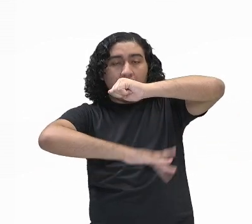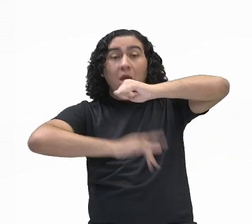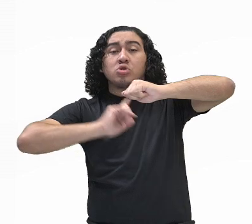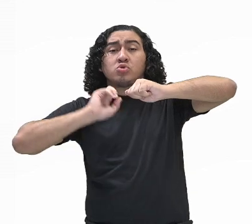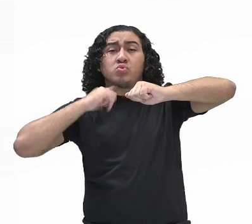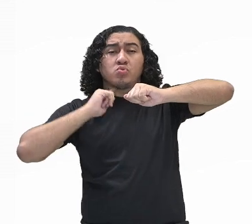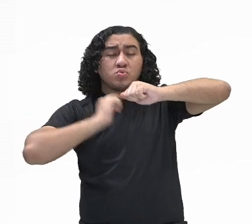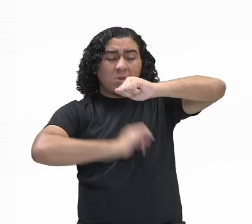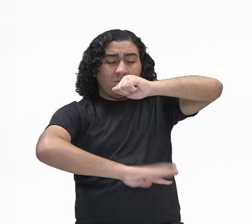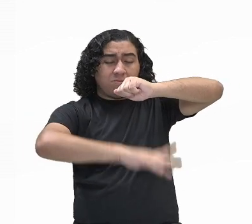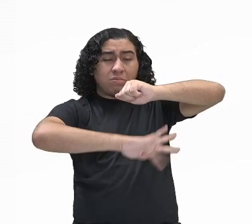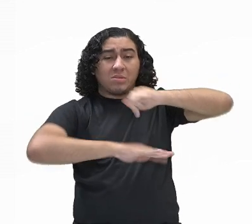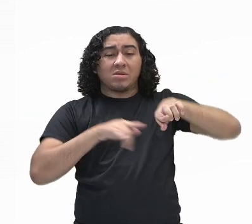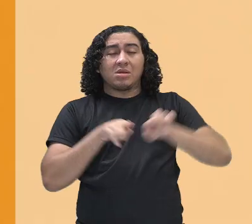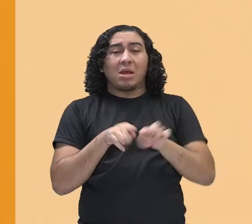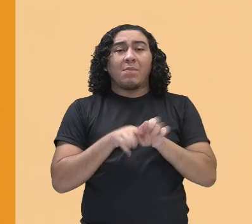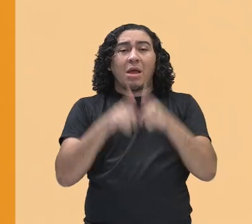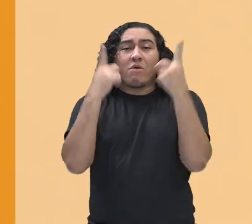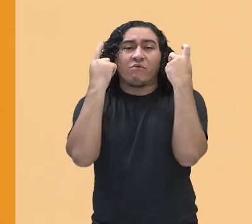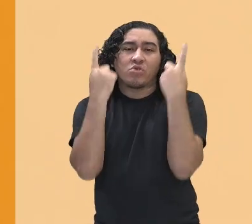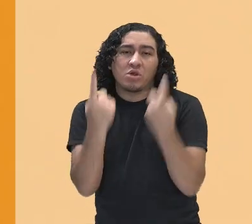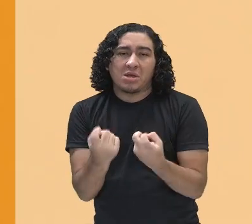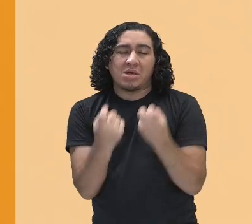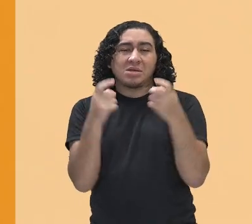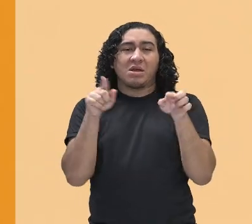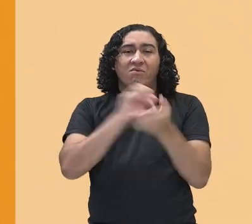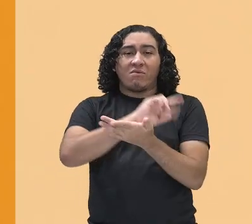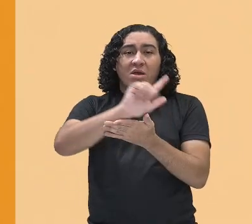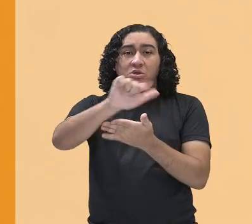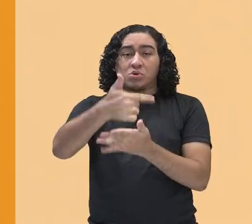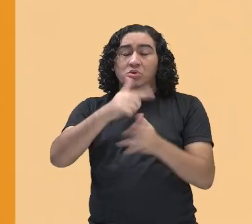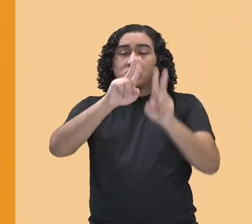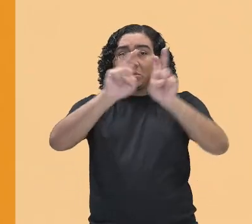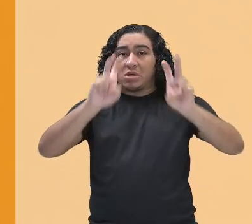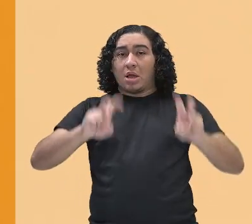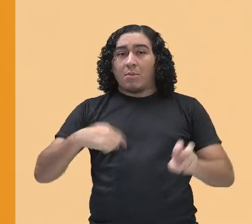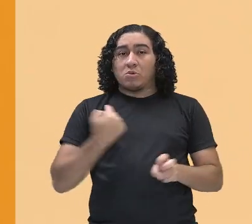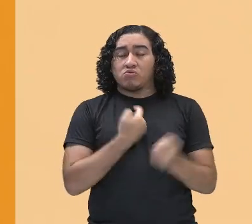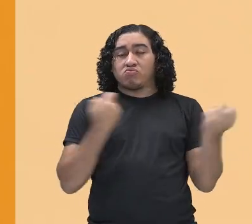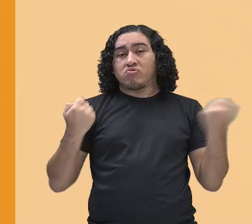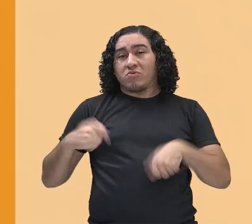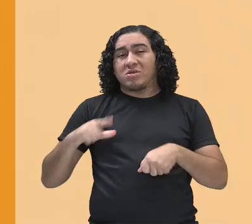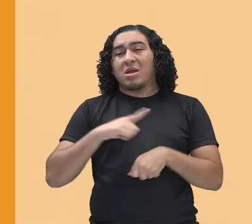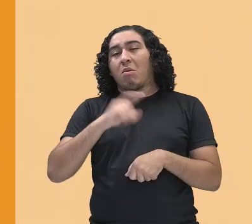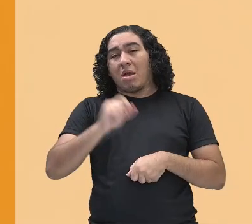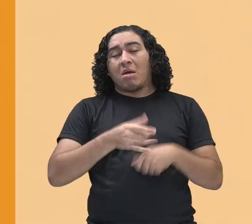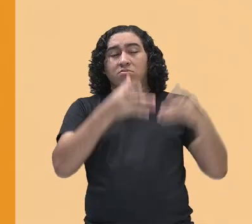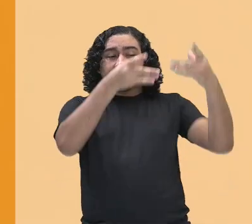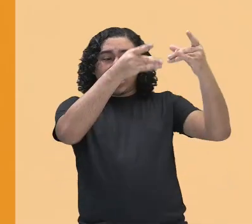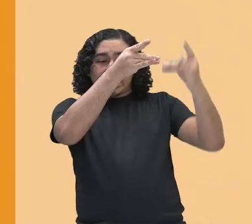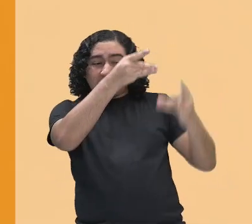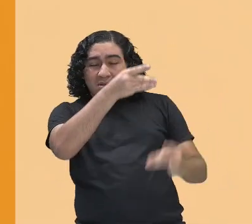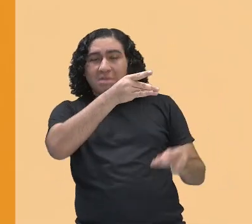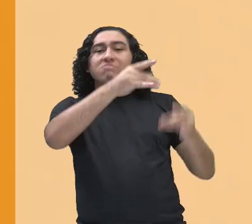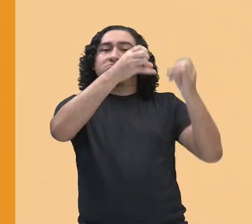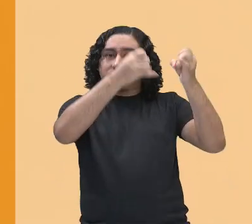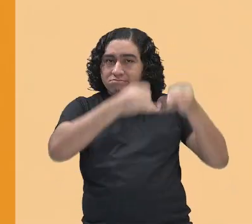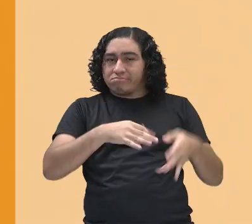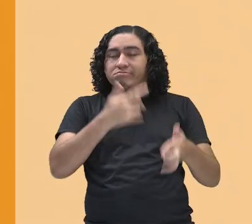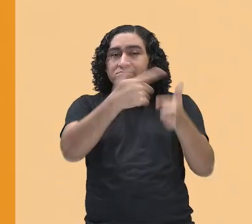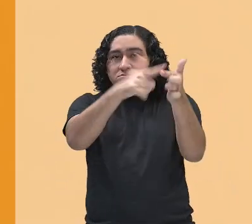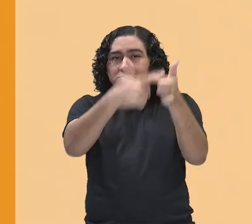outros problemas, né, da violência, entre outras questões que a gente poderia aqui ficar horas falando sobre